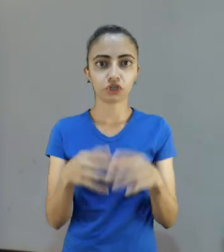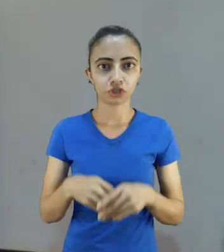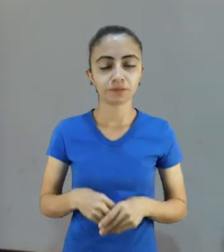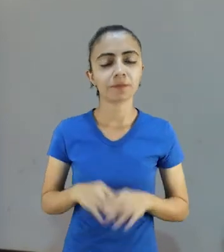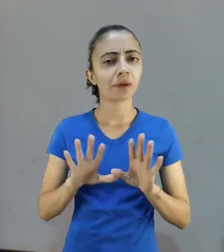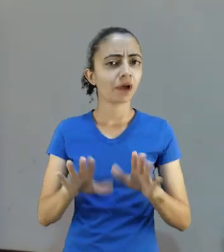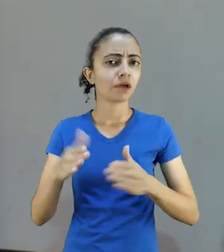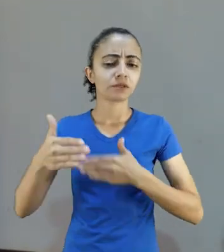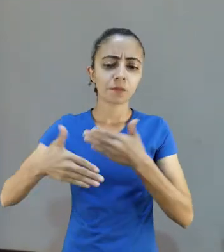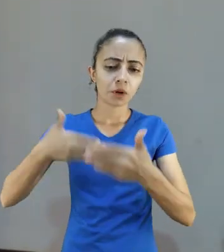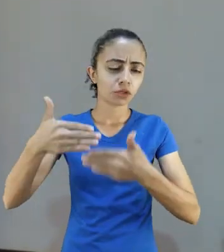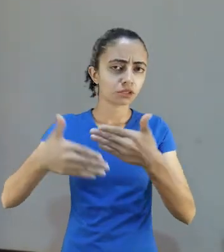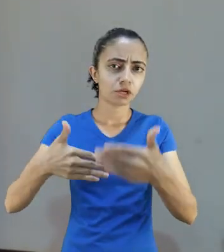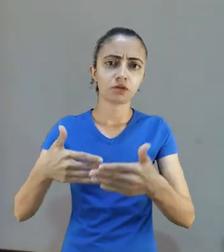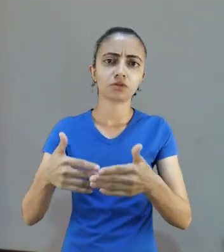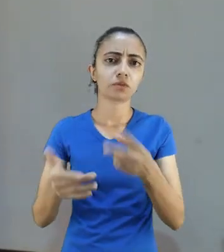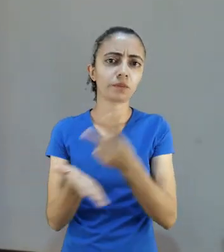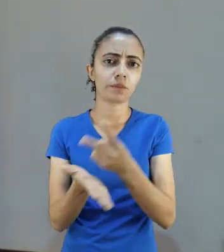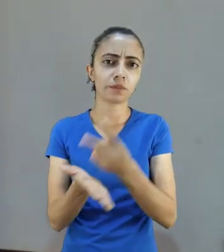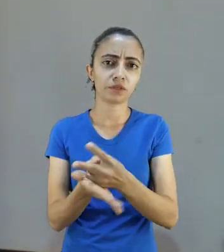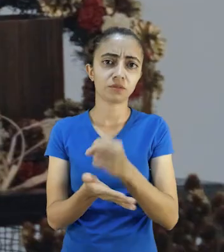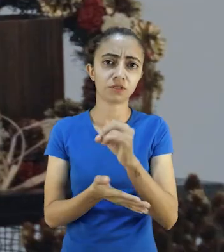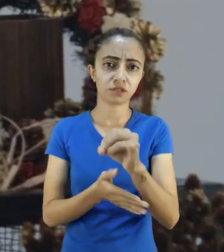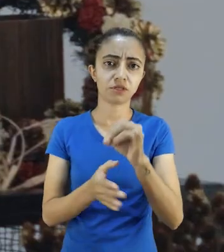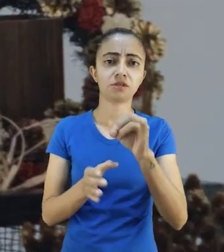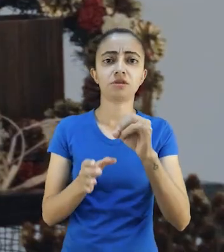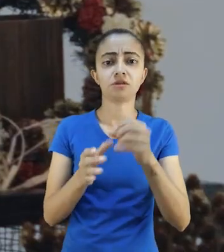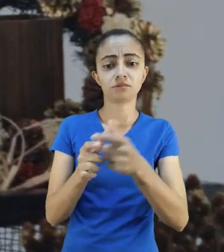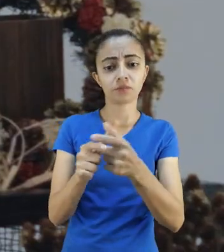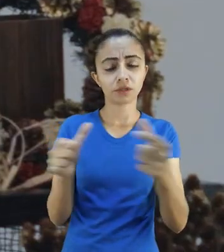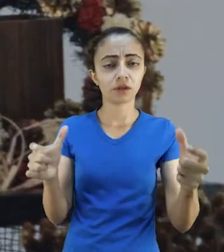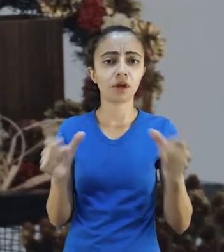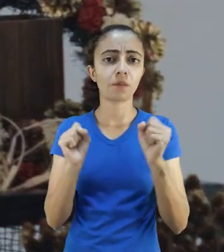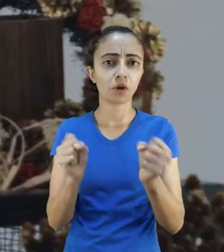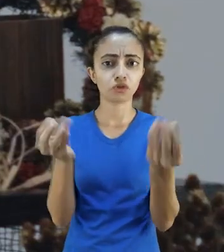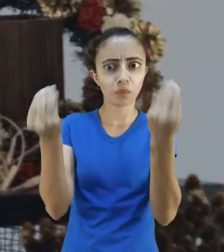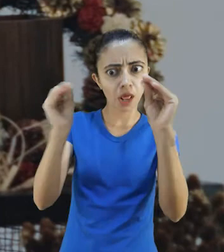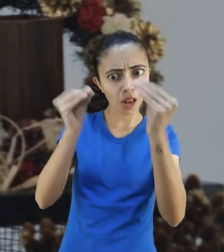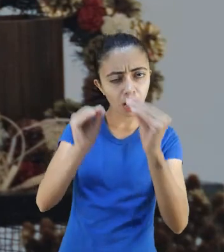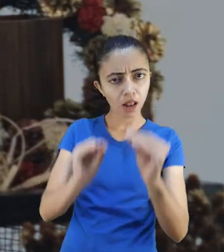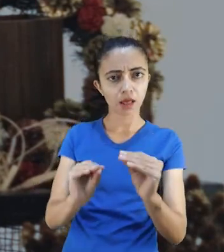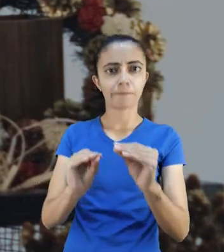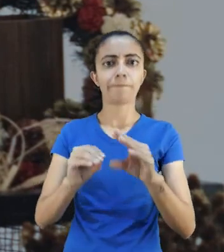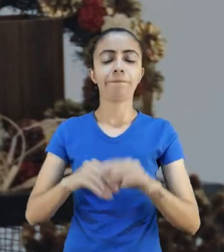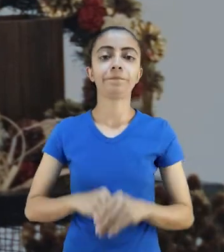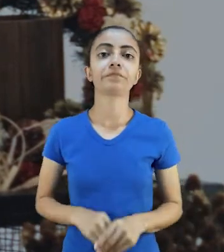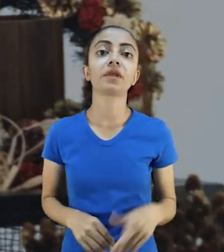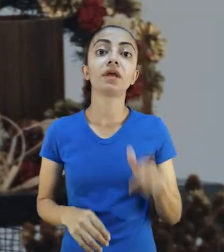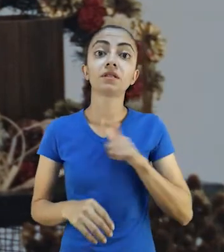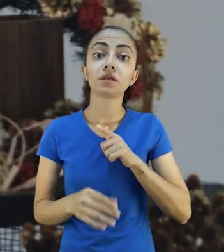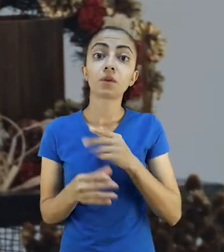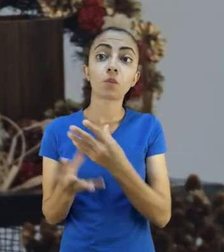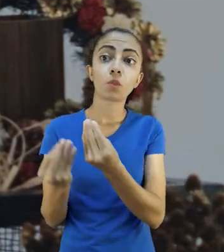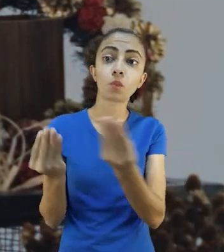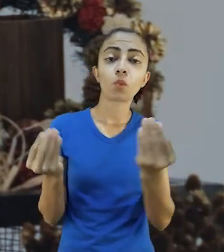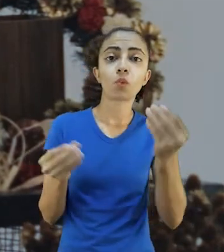pessoa quiser aumentar, é só colocar mais. Tem muita semente que tem aqui em